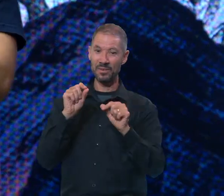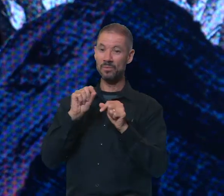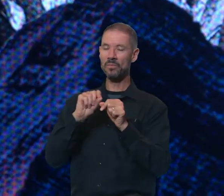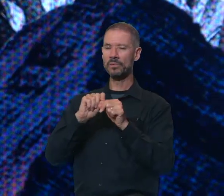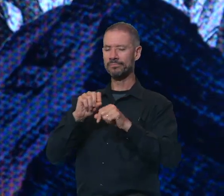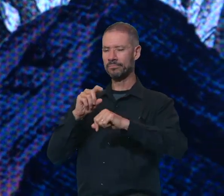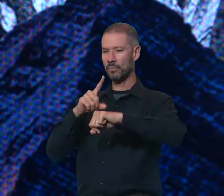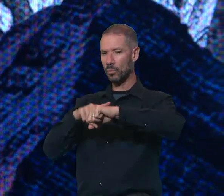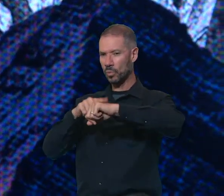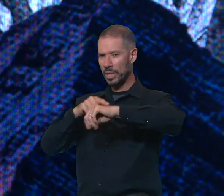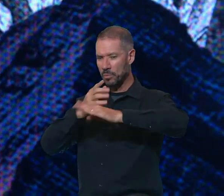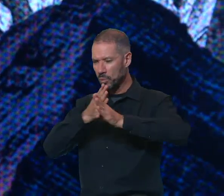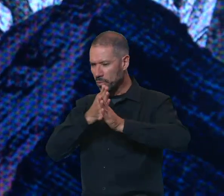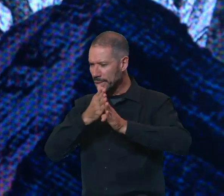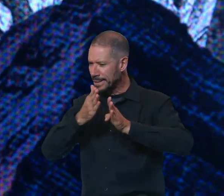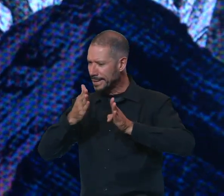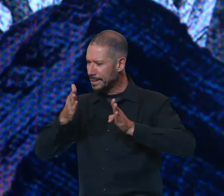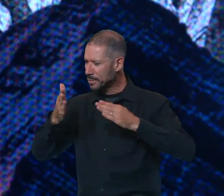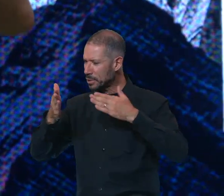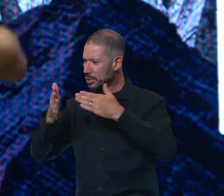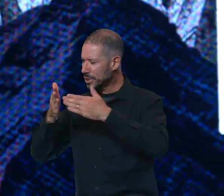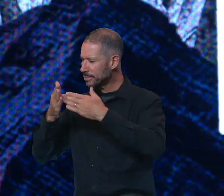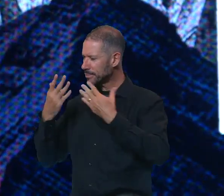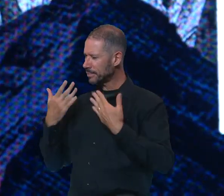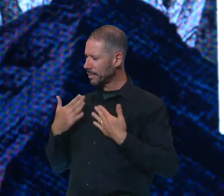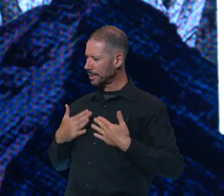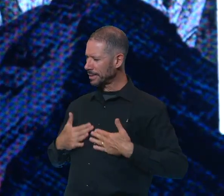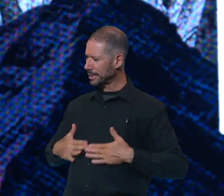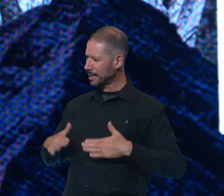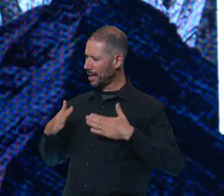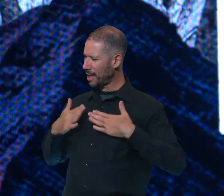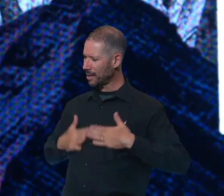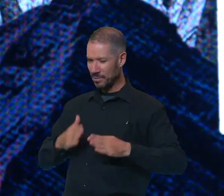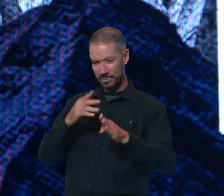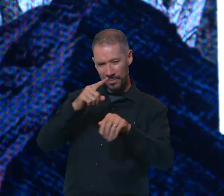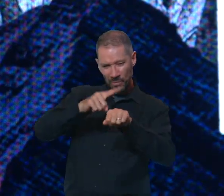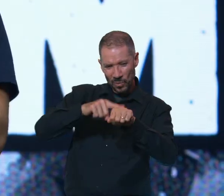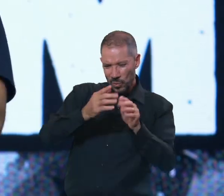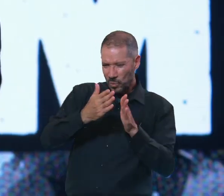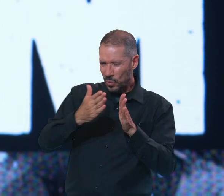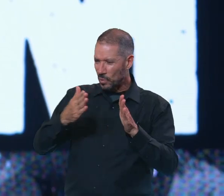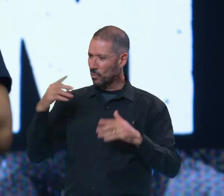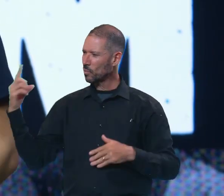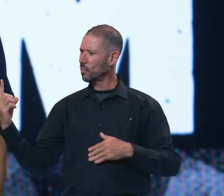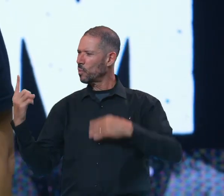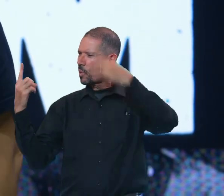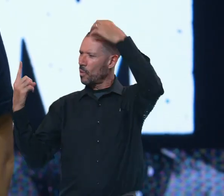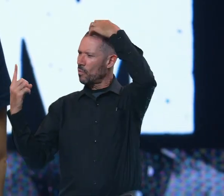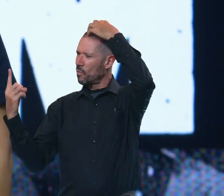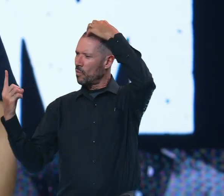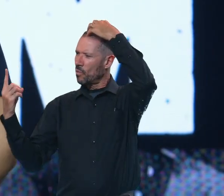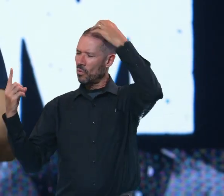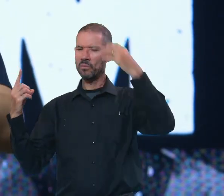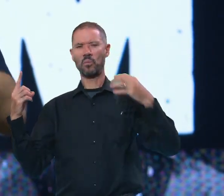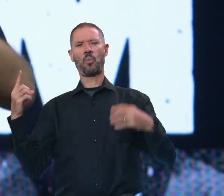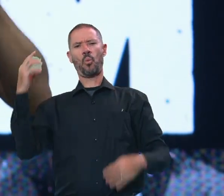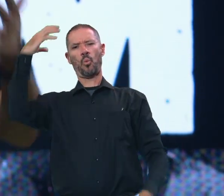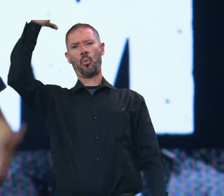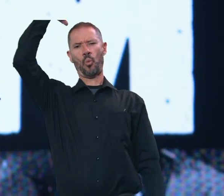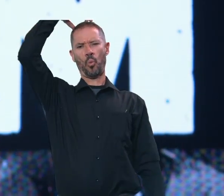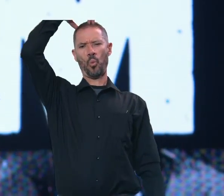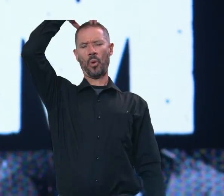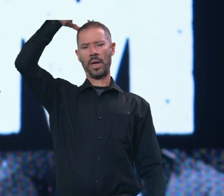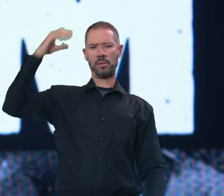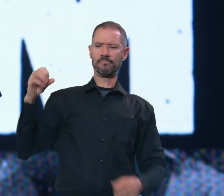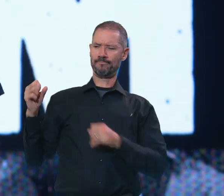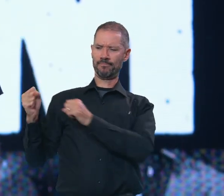tempo, eles chegam, descansam, passa um tempo depois disso, Davi volta a ser rei, e agora que ele tinha toda a autoridade